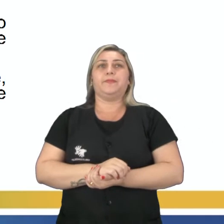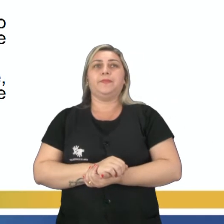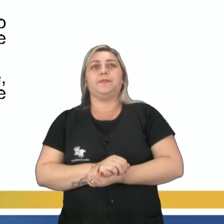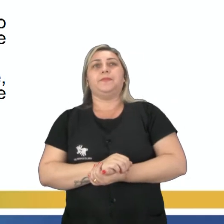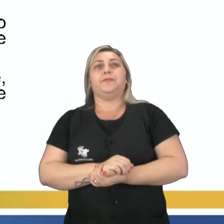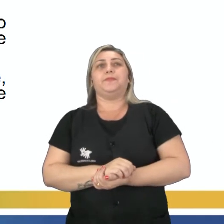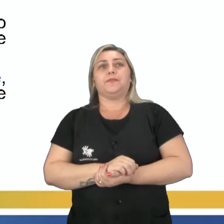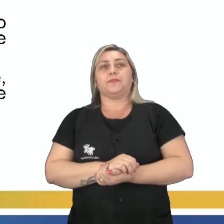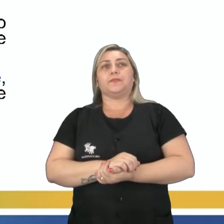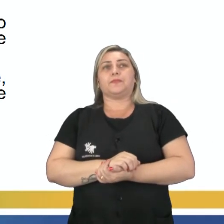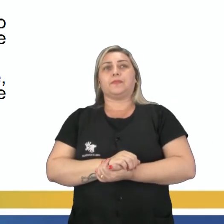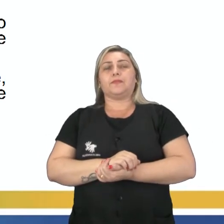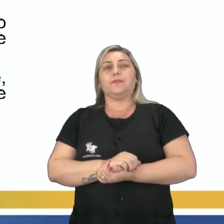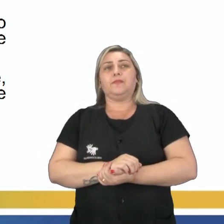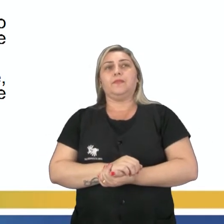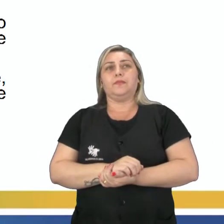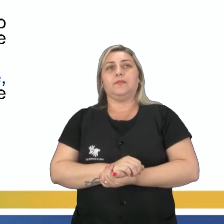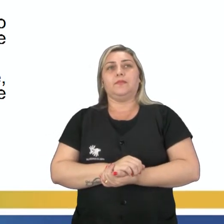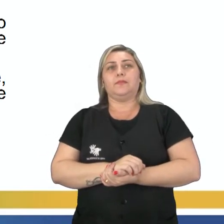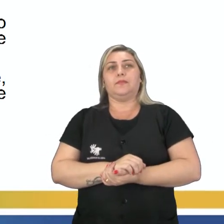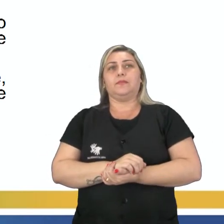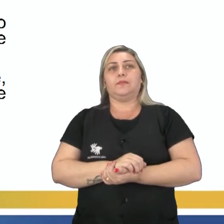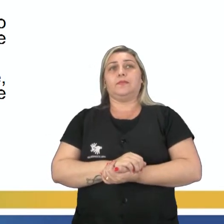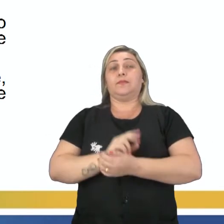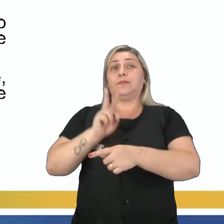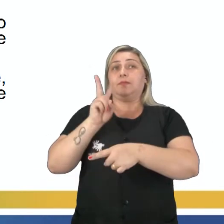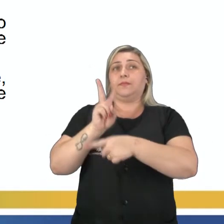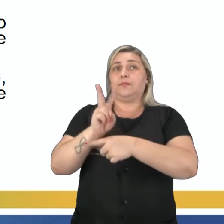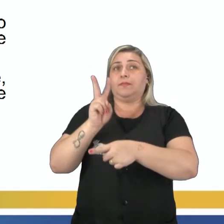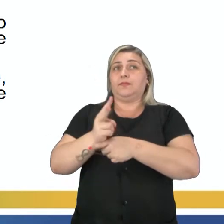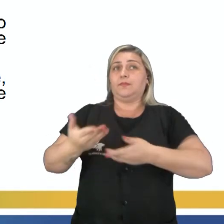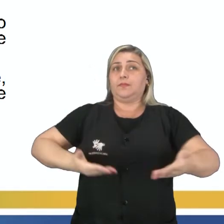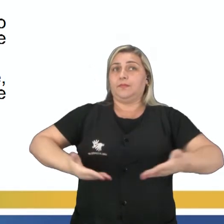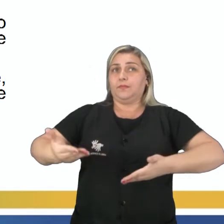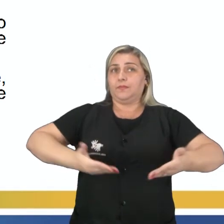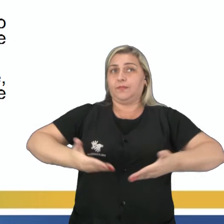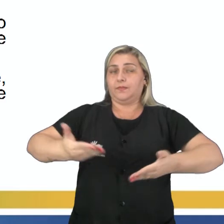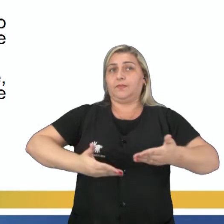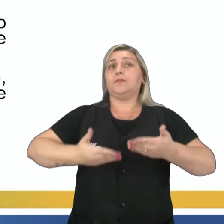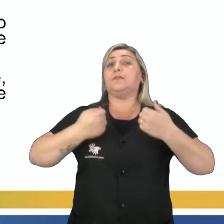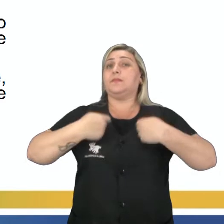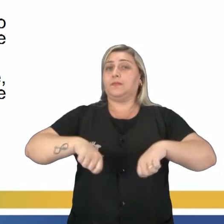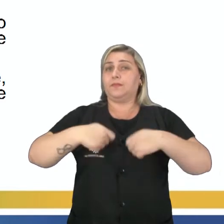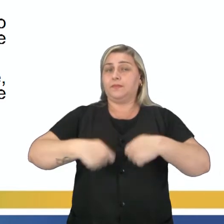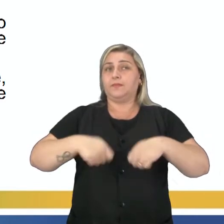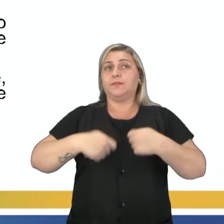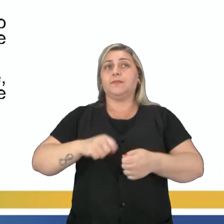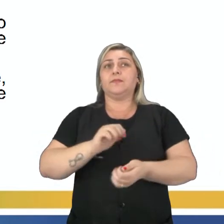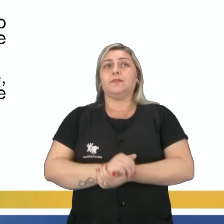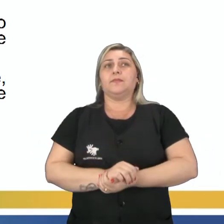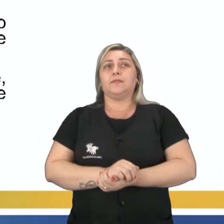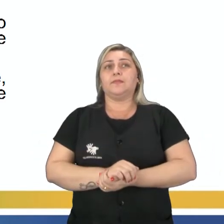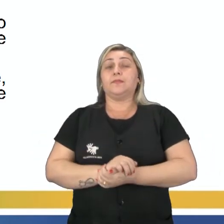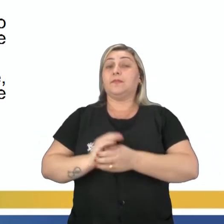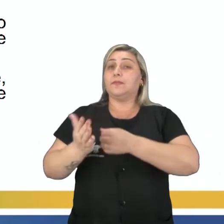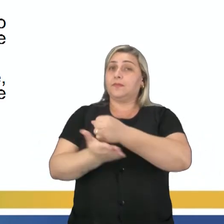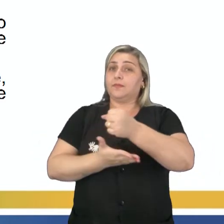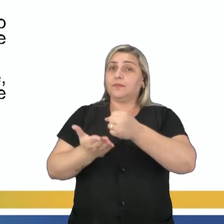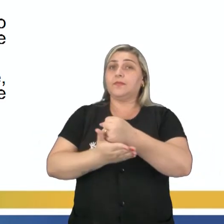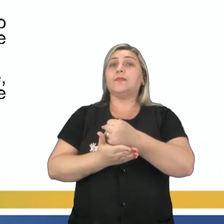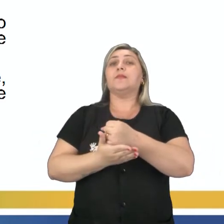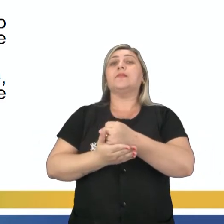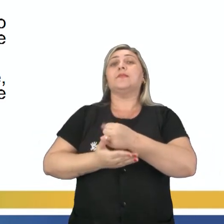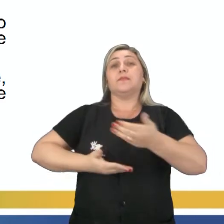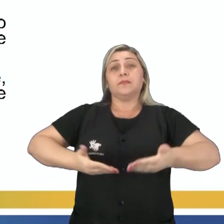centralizado, onde ele provia para o servo proteção e manutenção das necessidades básicas, enquanto os